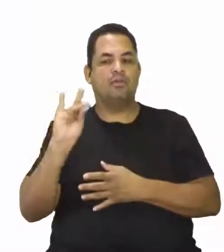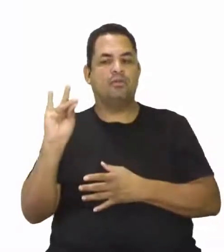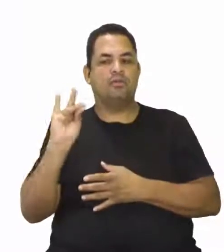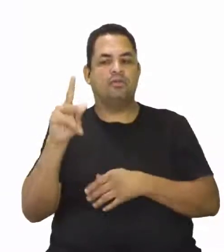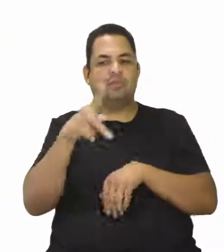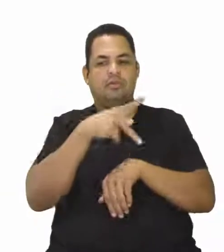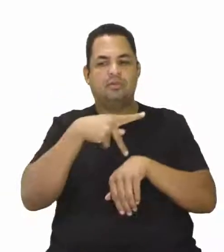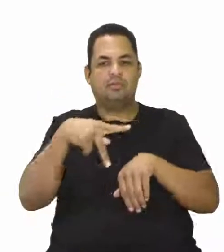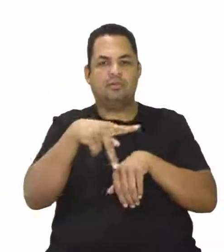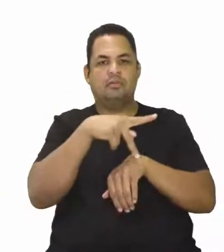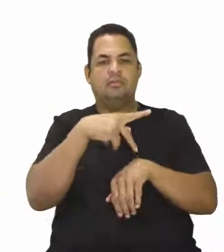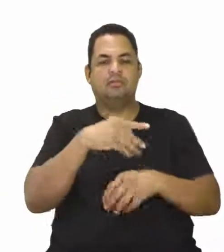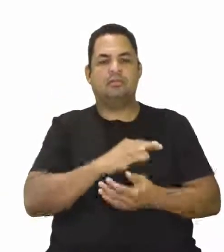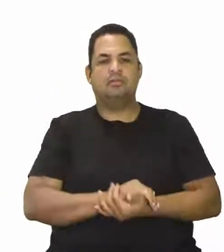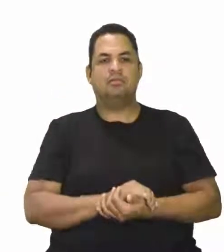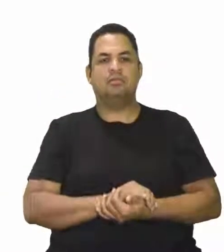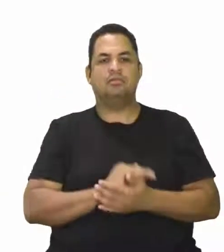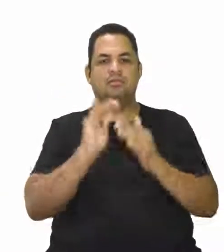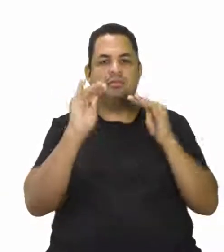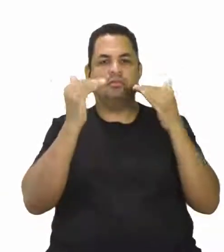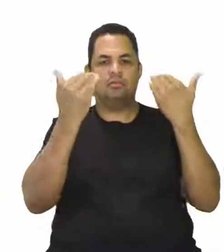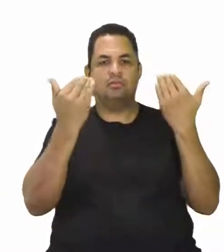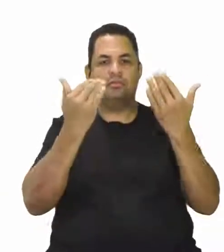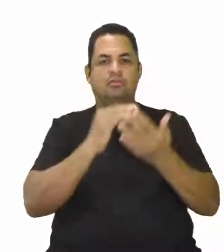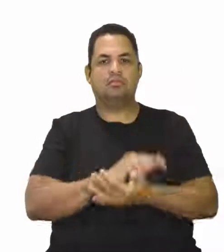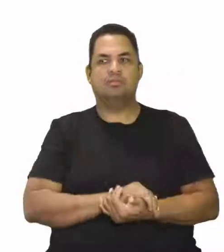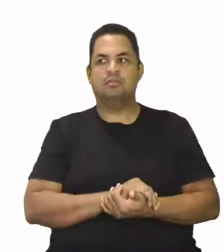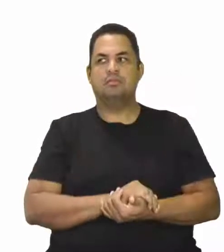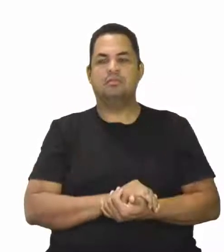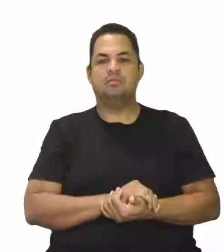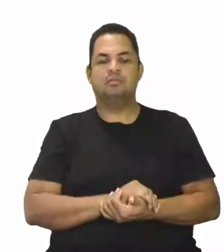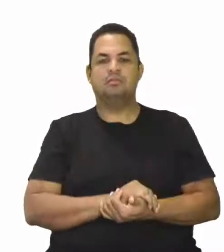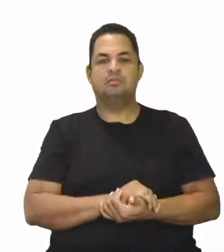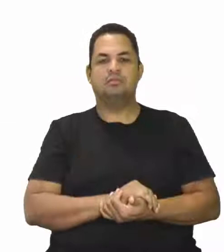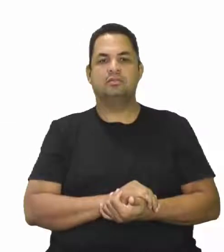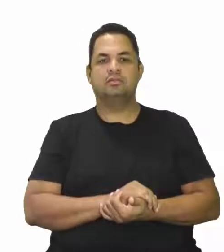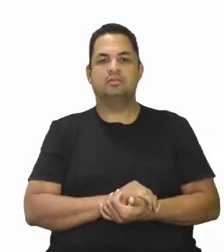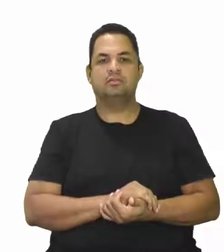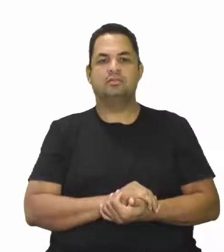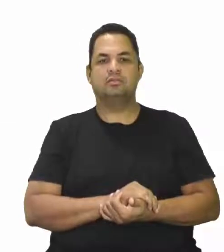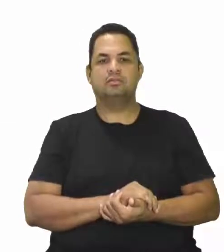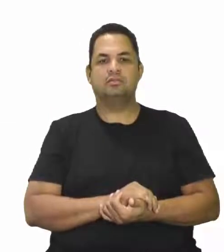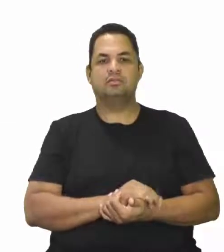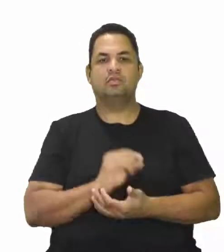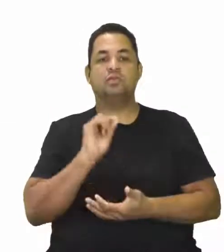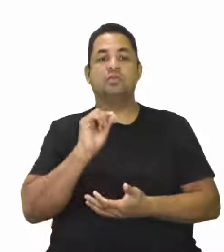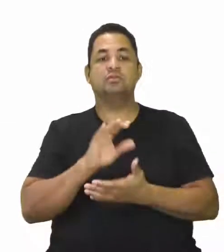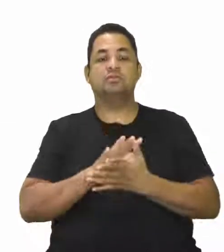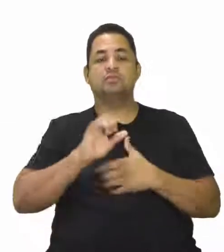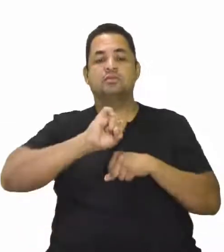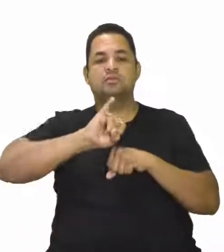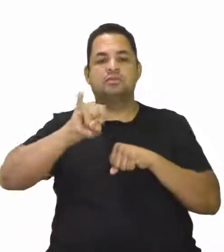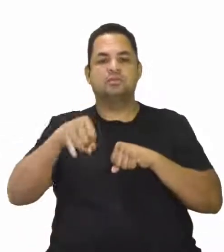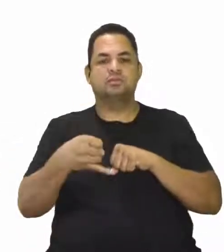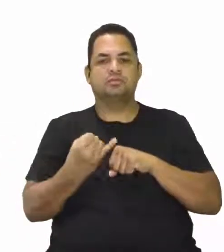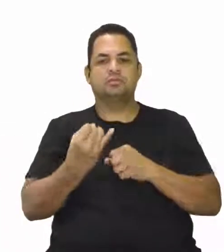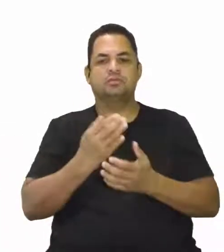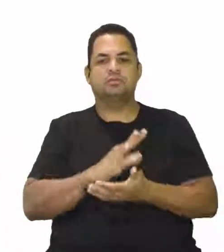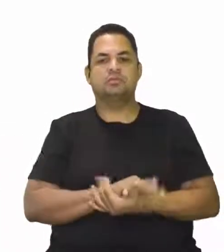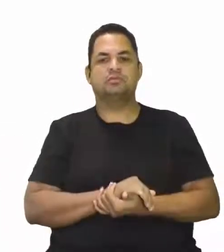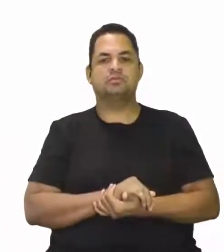Bolívia. Então, se liga aí e vamos sem demora. Meninos, o que são os adjetivos?